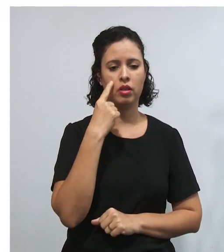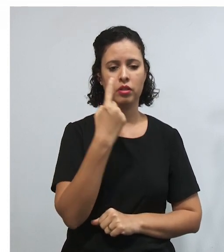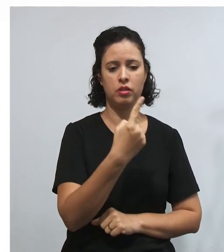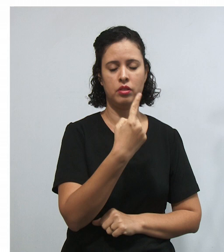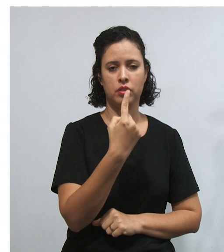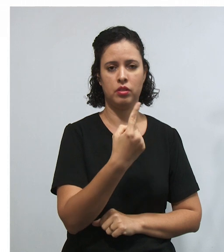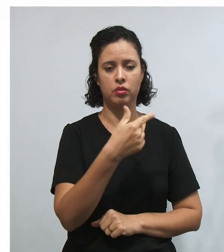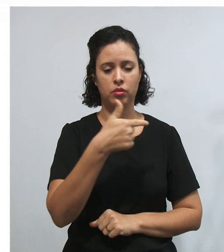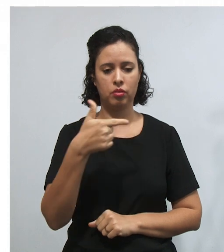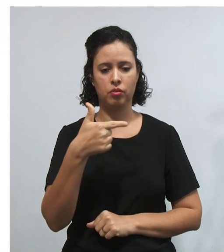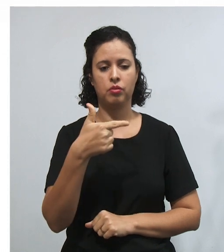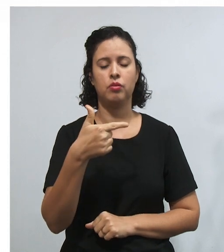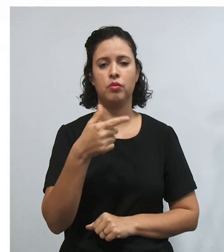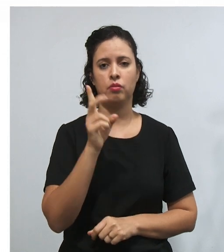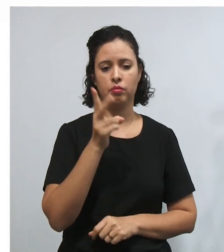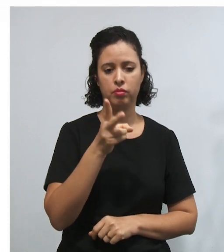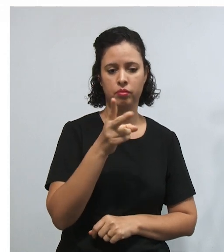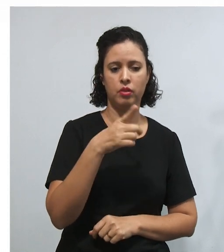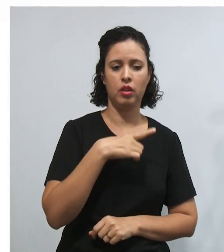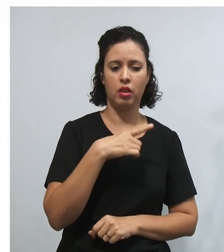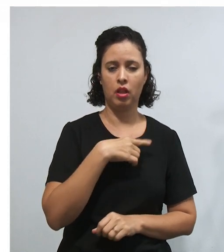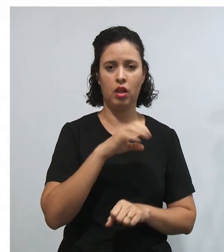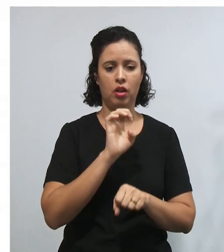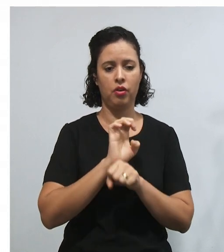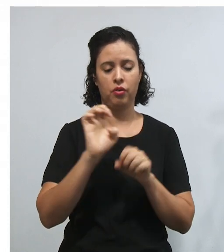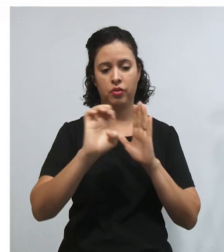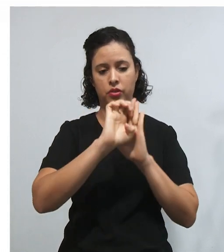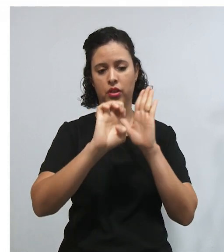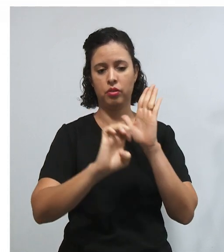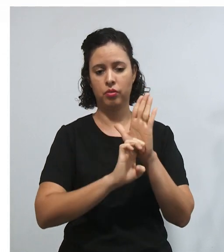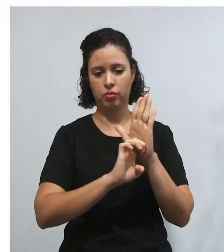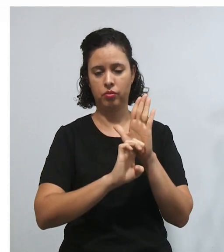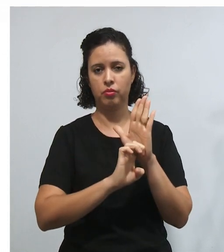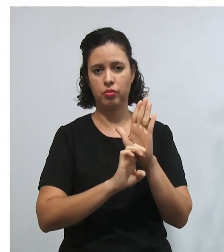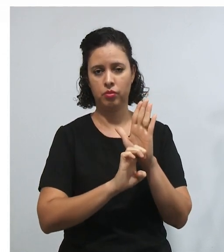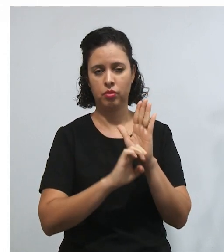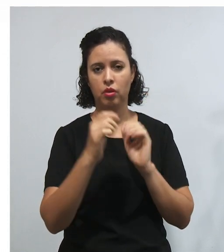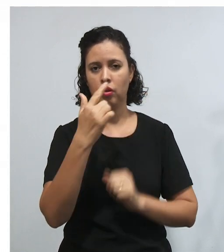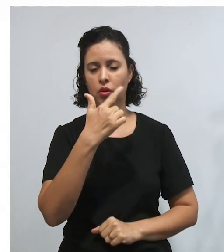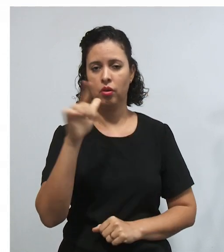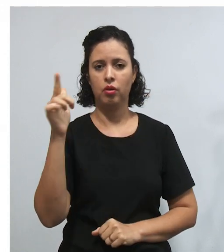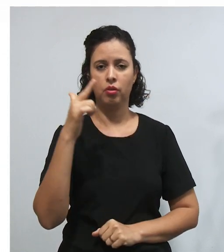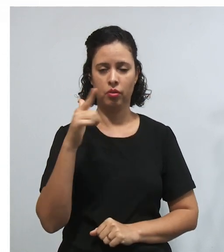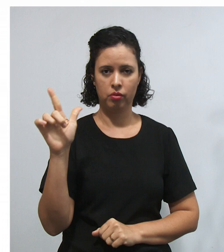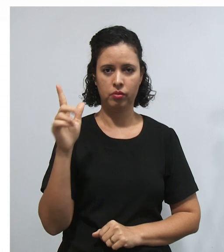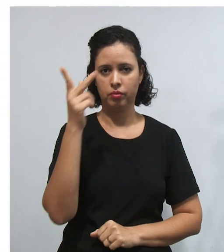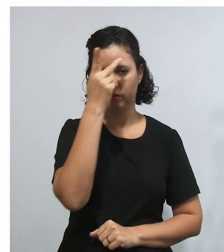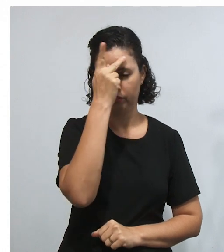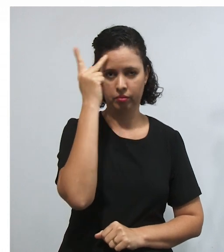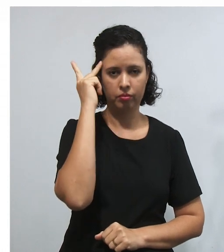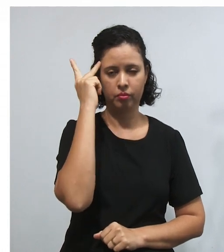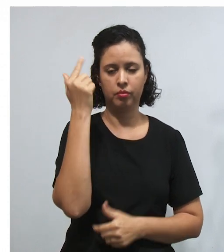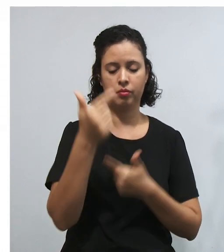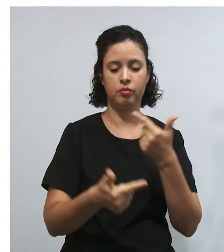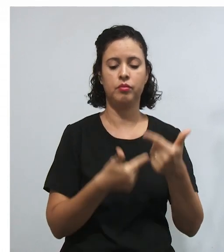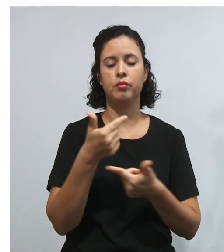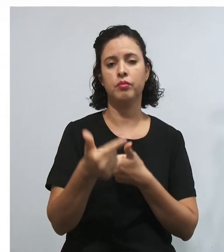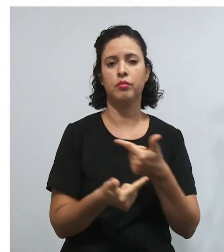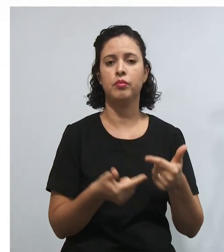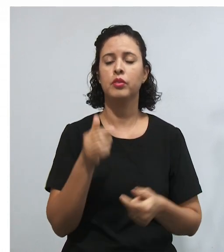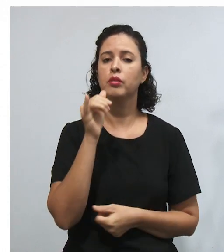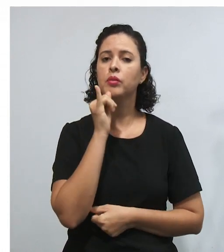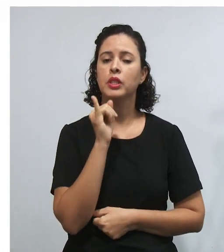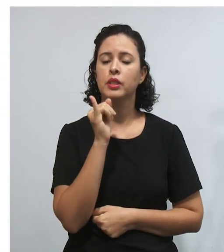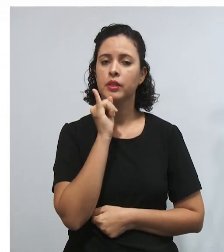são estatutários porque são regidos por um estatuto, né? Enquanto outras pessoas que trabalham, por